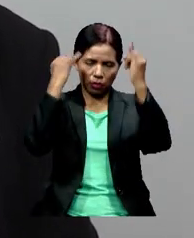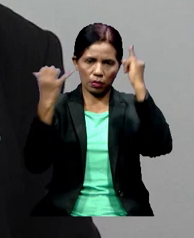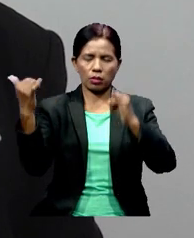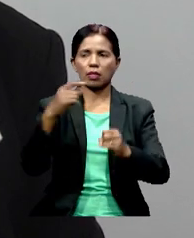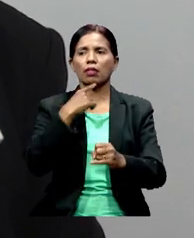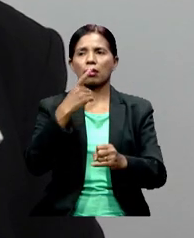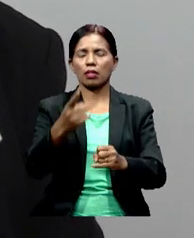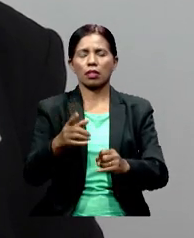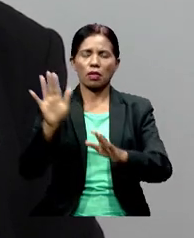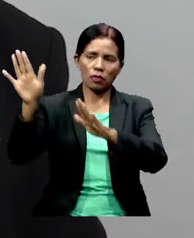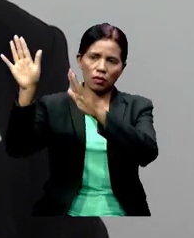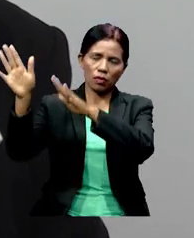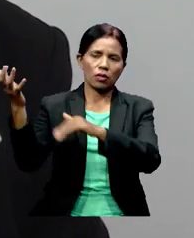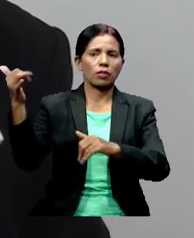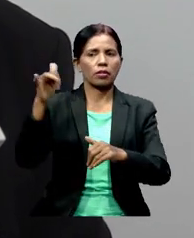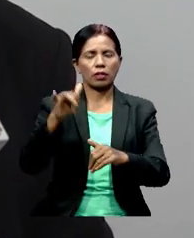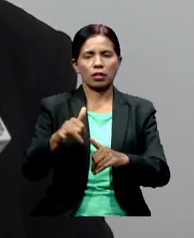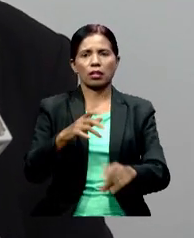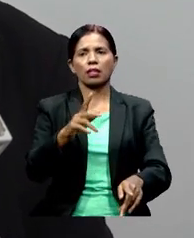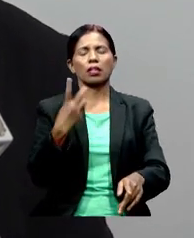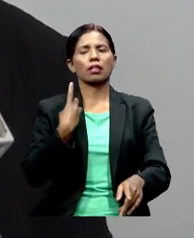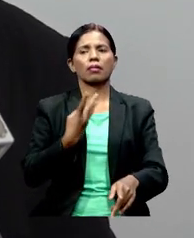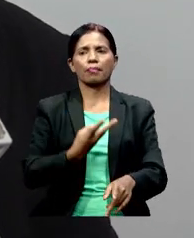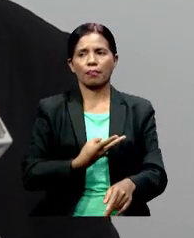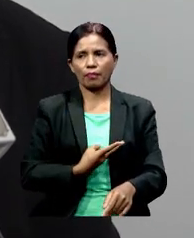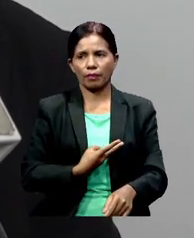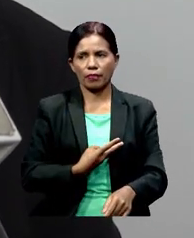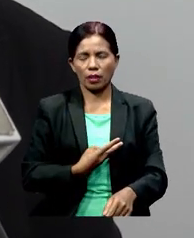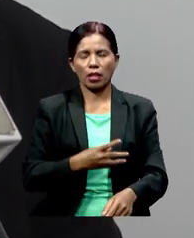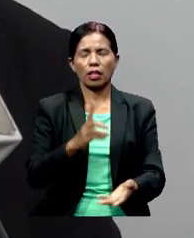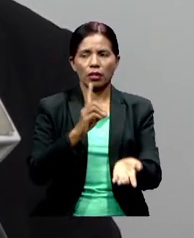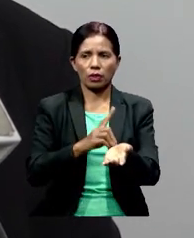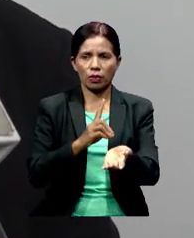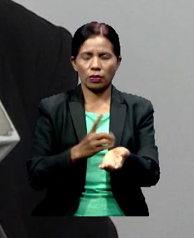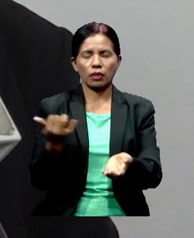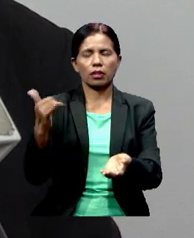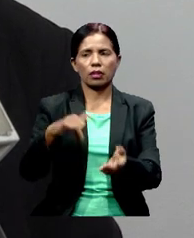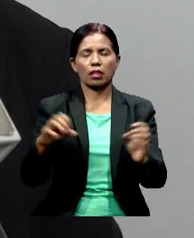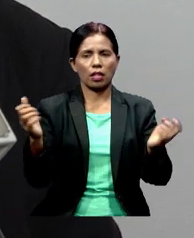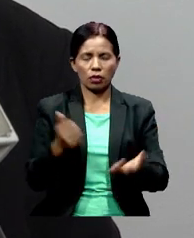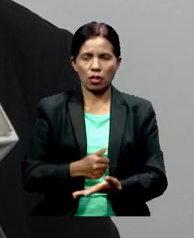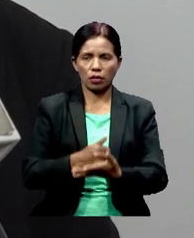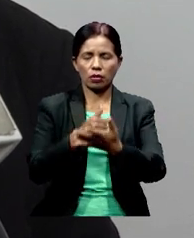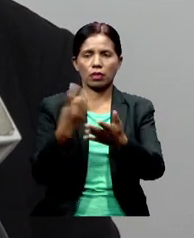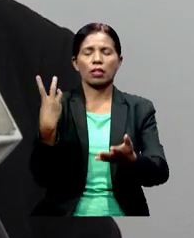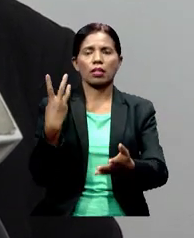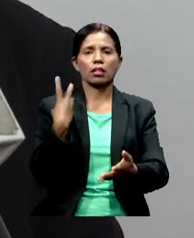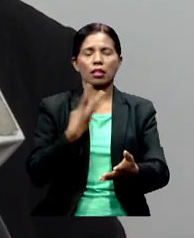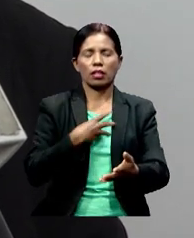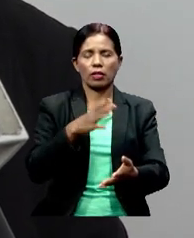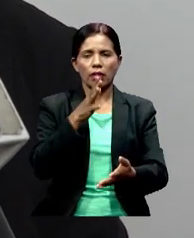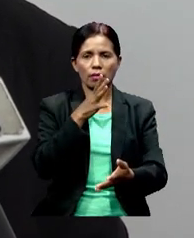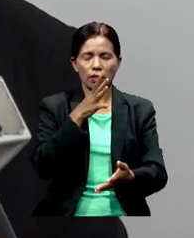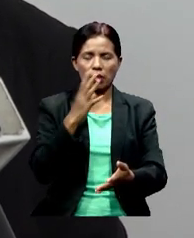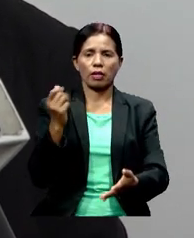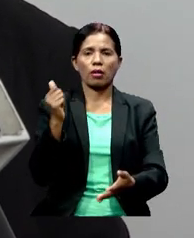que a área rural se ira ba quase e tem nian médico se ira ne que tebes a tu atende e tem ina ina feito se ira rolabari se